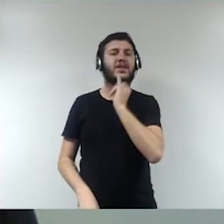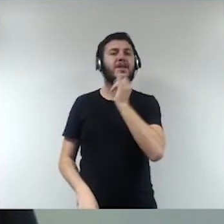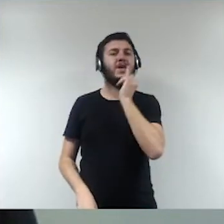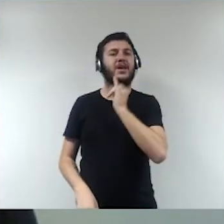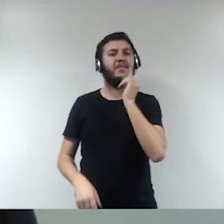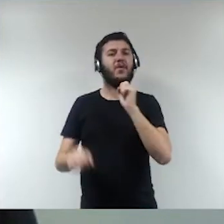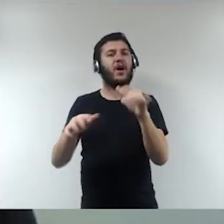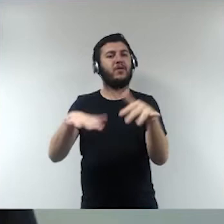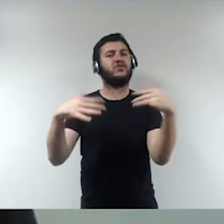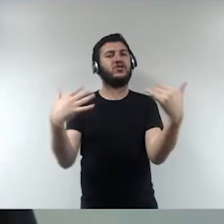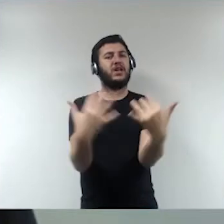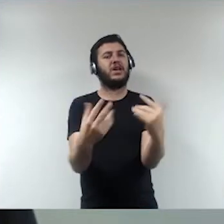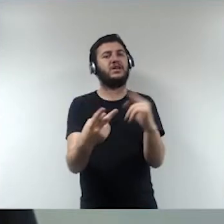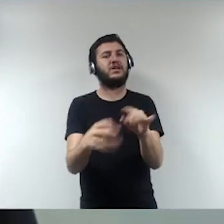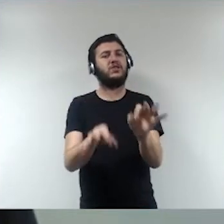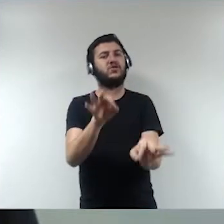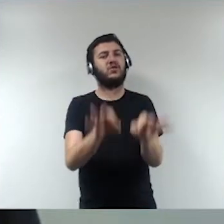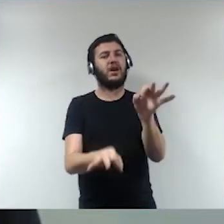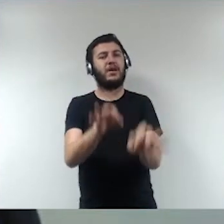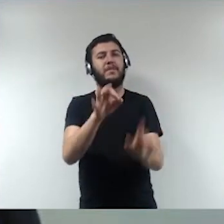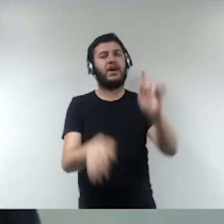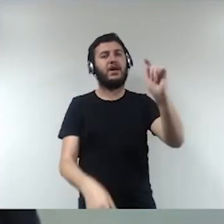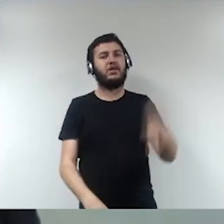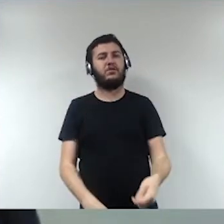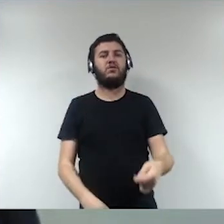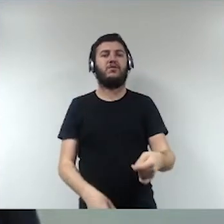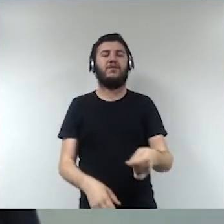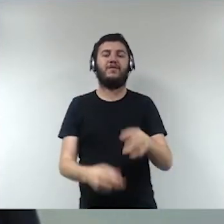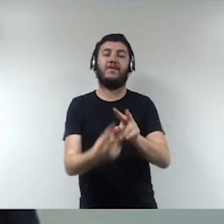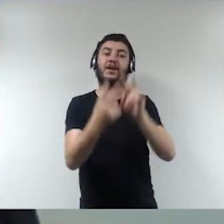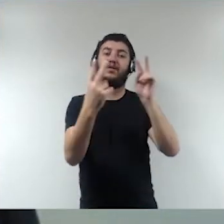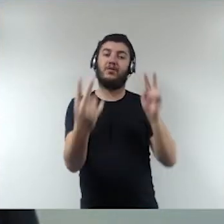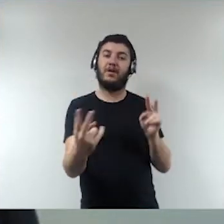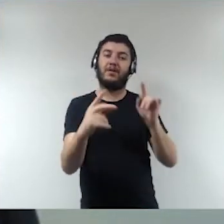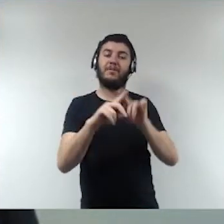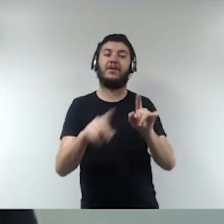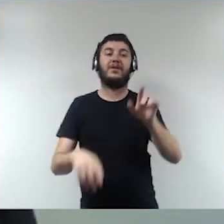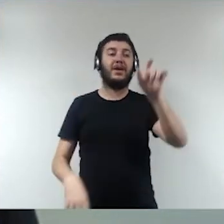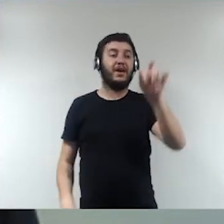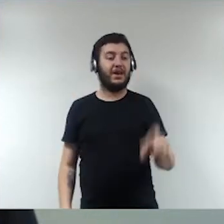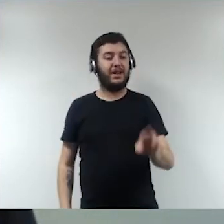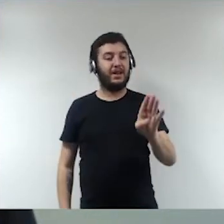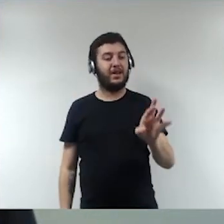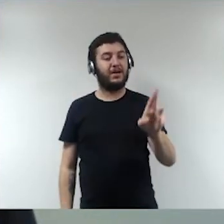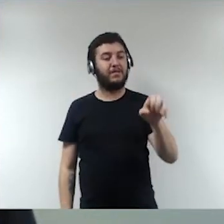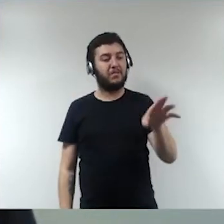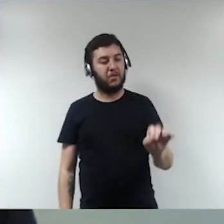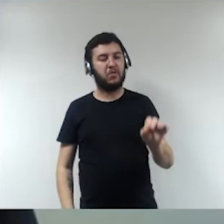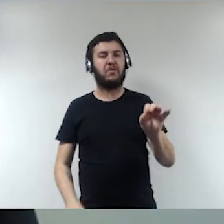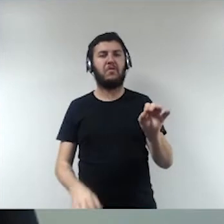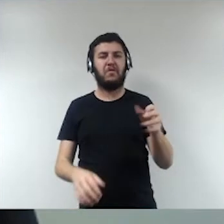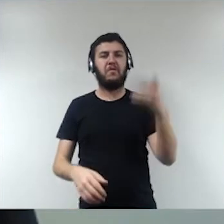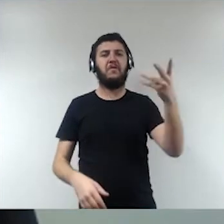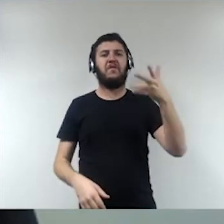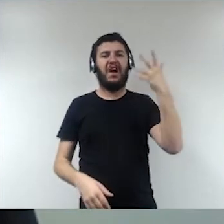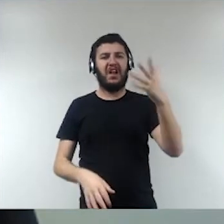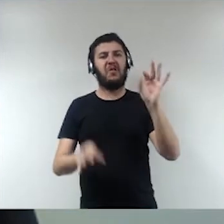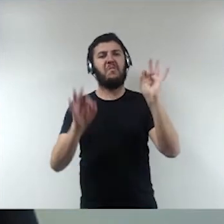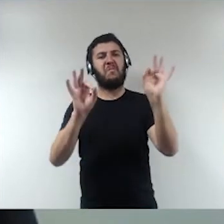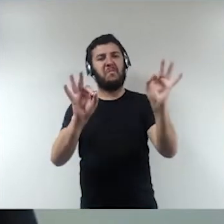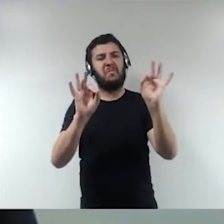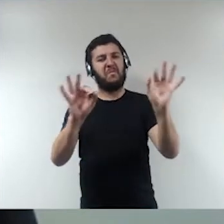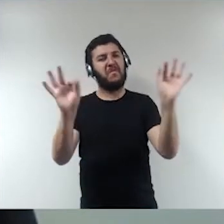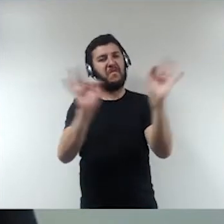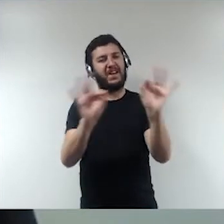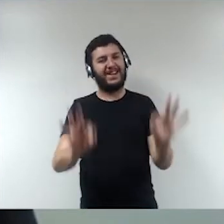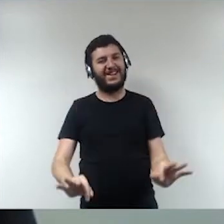das audiências e dos julgamentos virtuais. O Bruno foi extremamente feliz na sua fala, tratou com